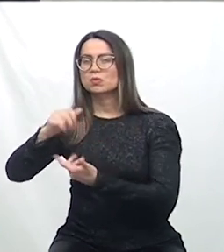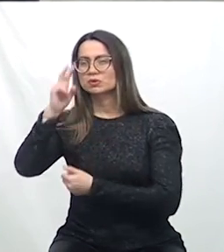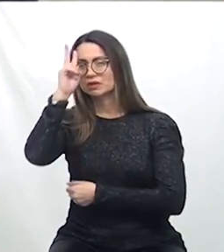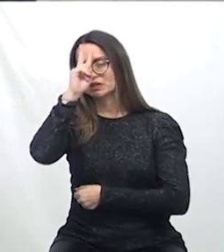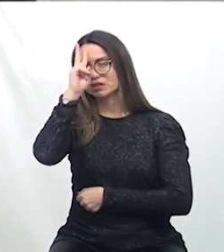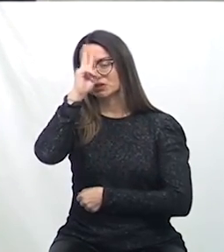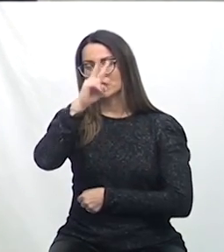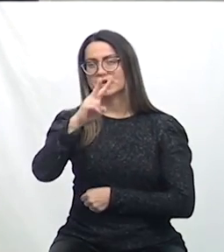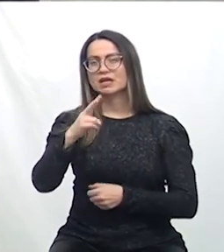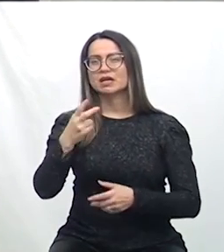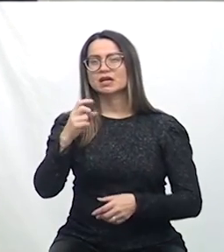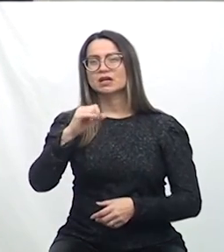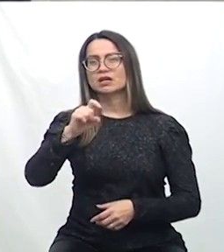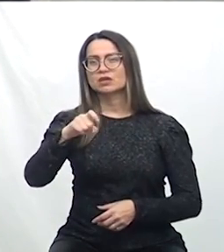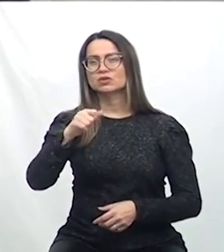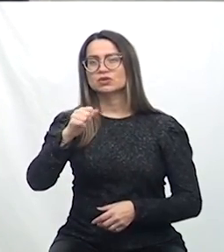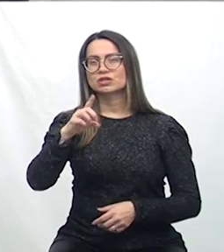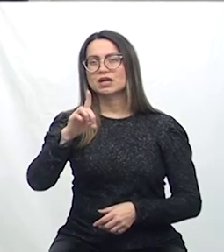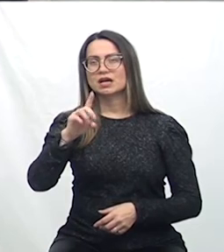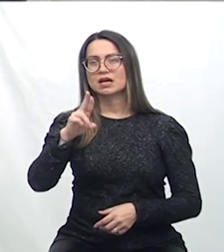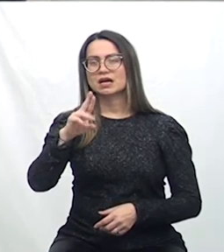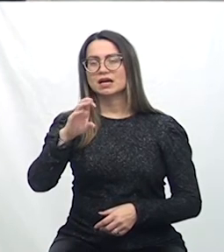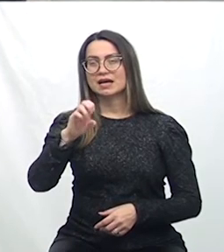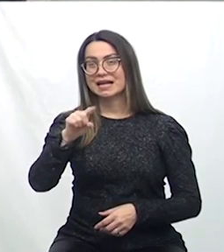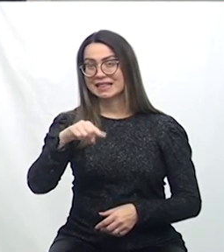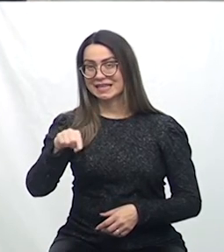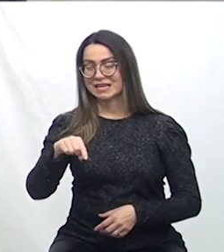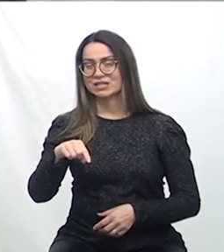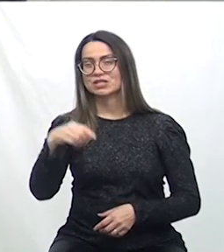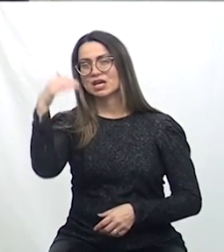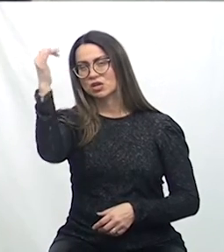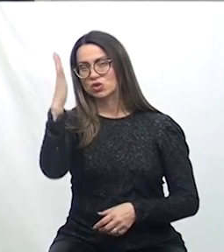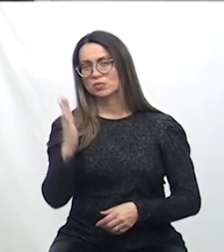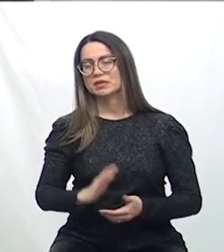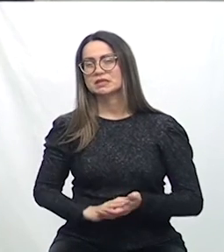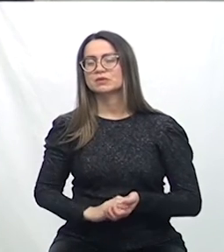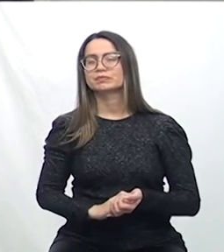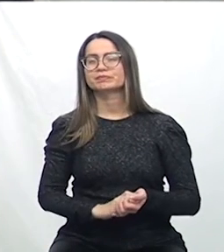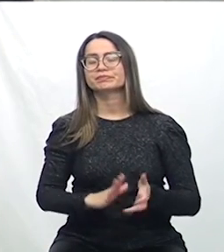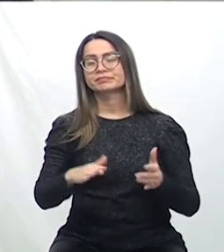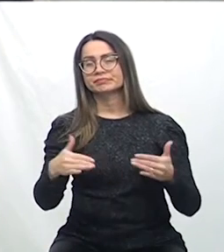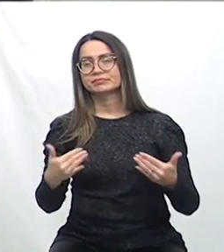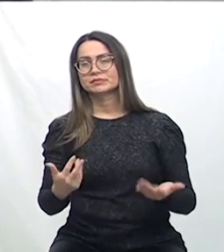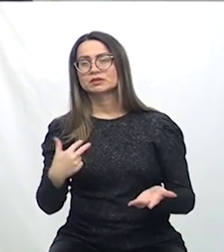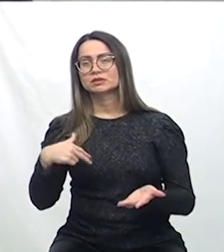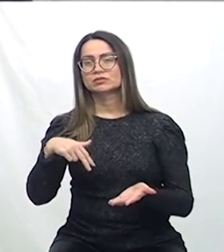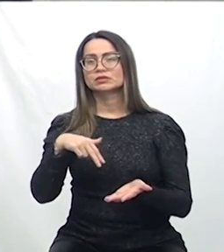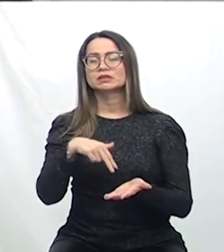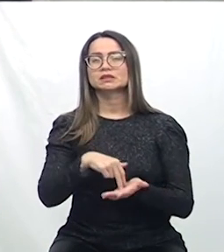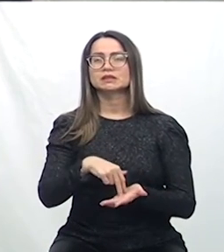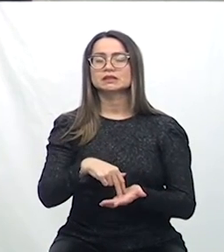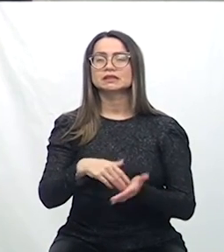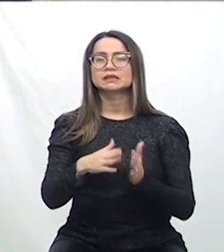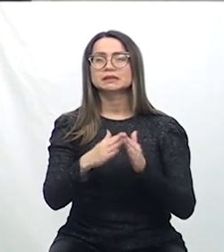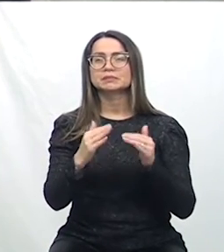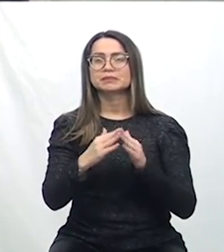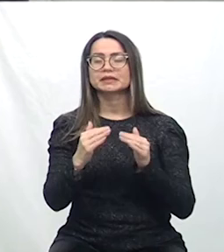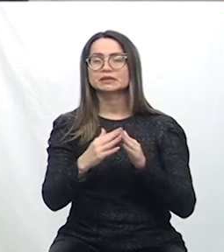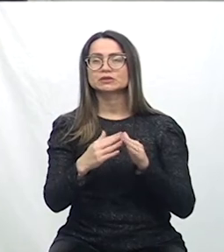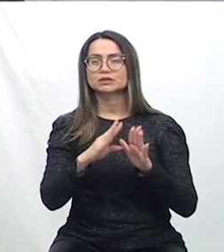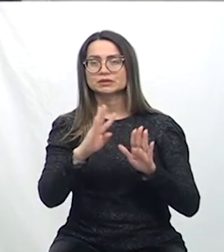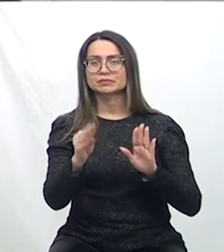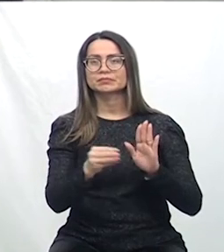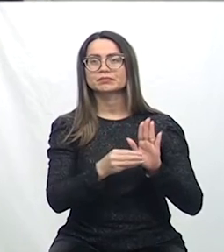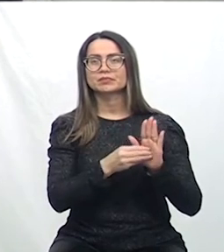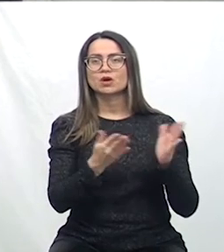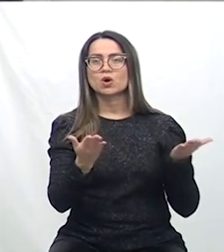brasileiro. Ante o exposto e ouvido plenário e atendidas as formalidades regimentais, requeremos que seja, que fique constado na ata